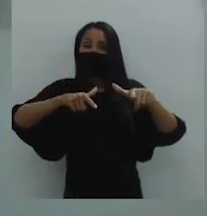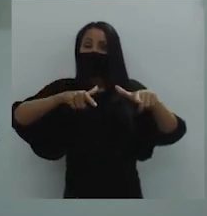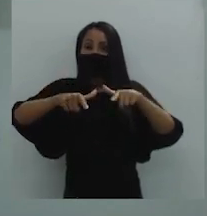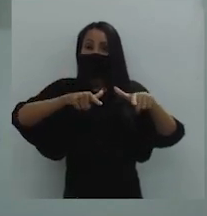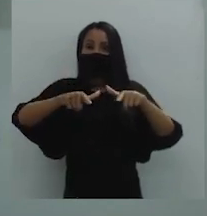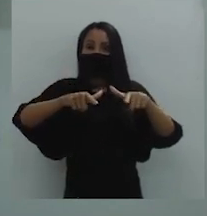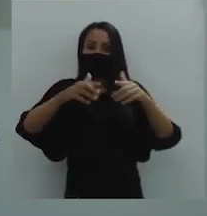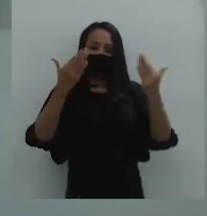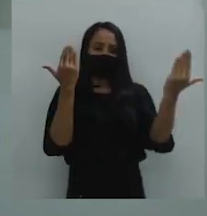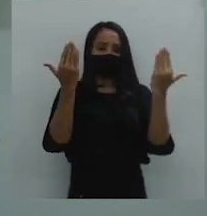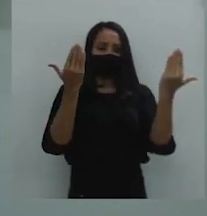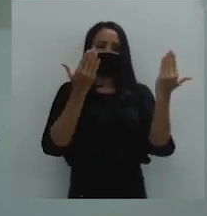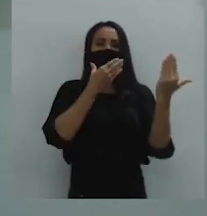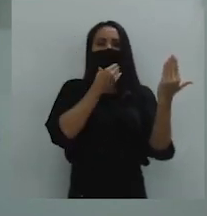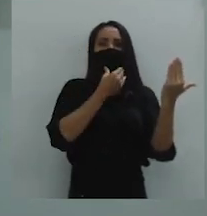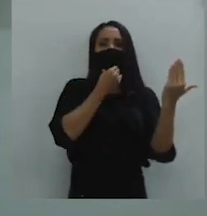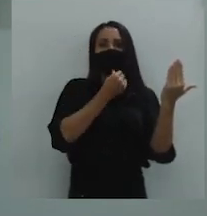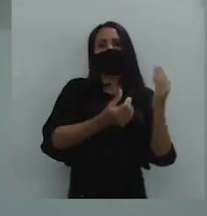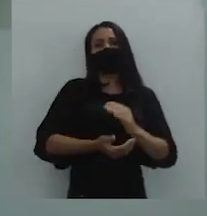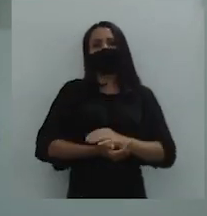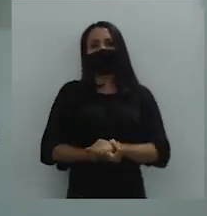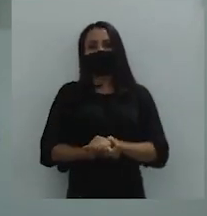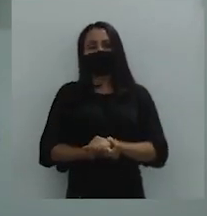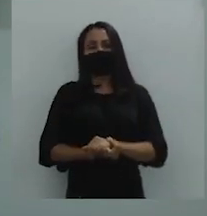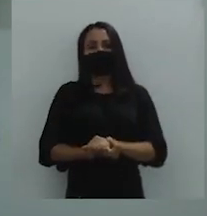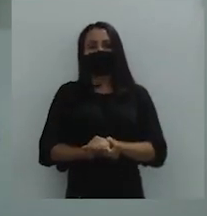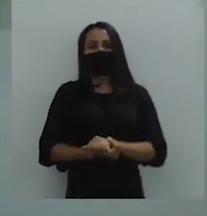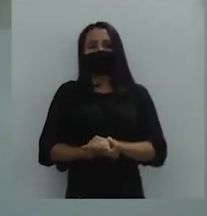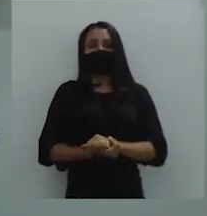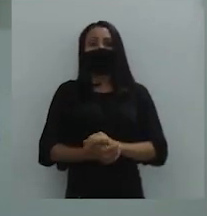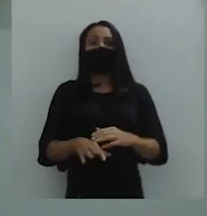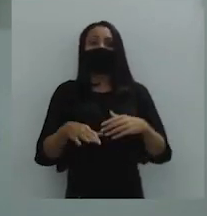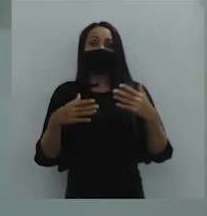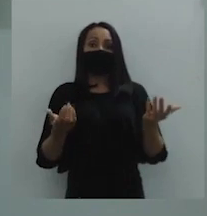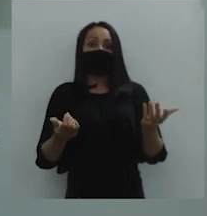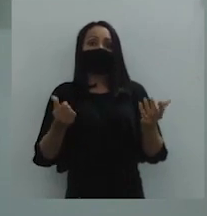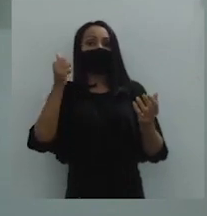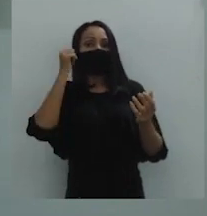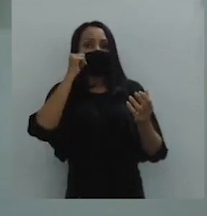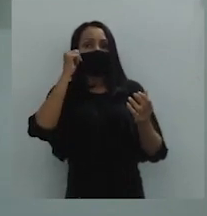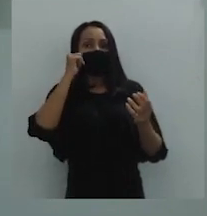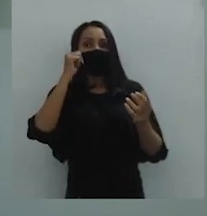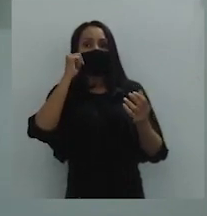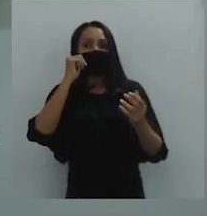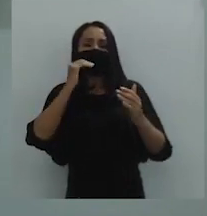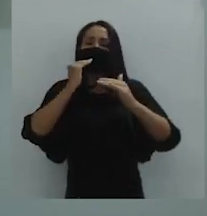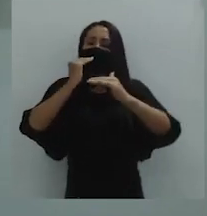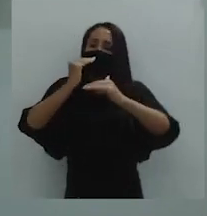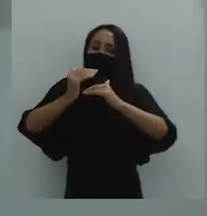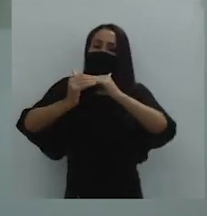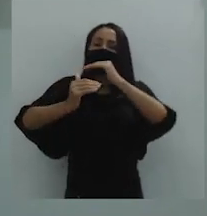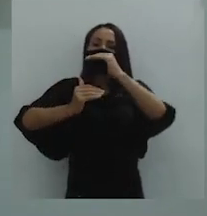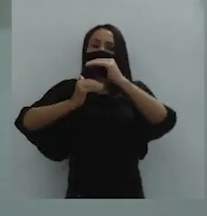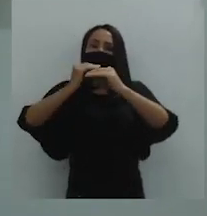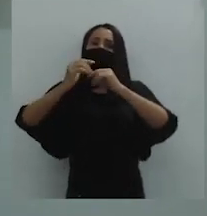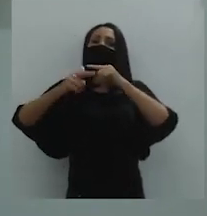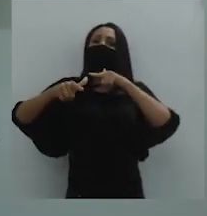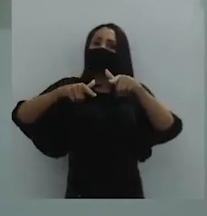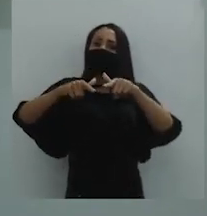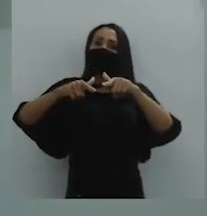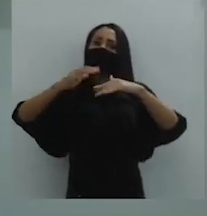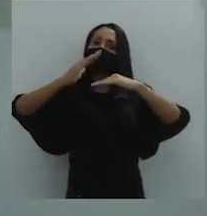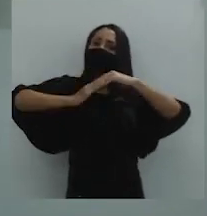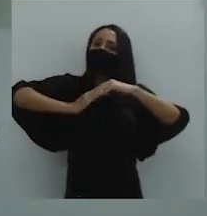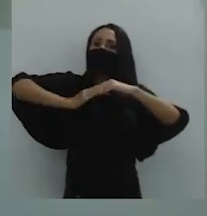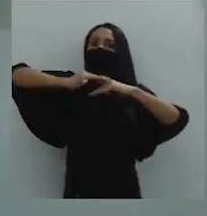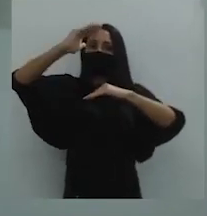os homens. Então, a tendência é que ela ganhe o mercado de trabalho também mais do que